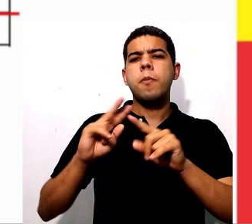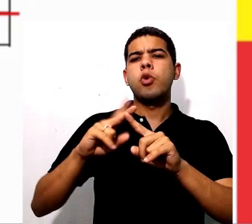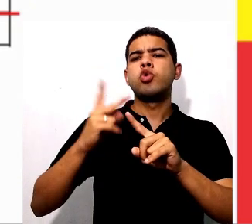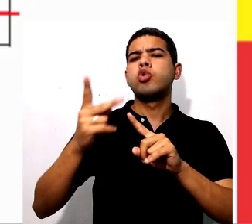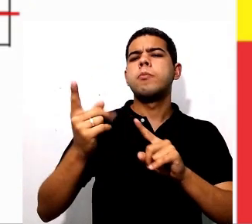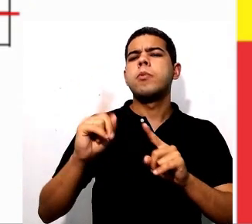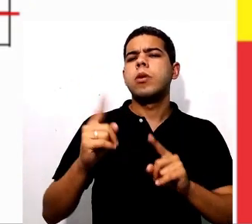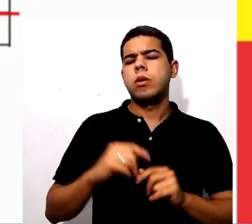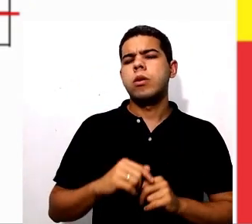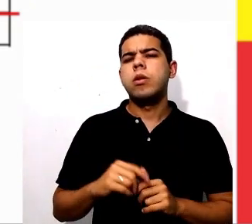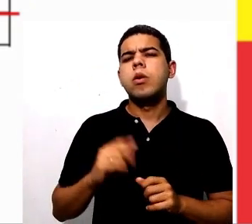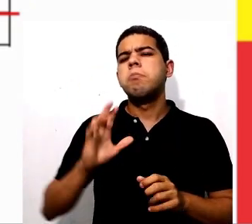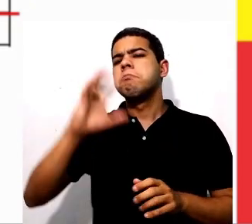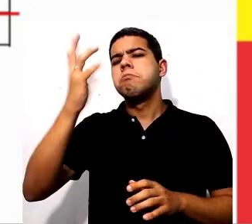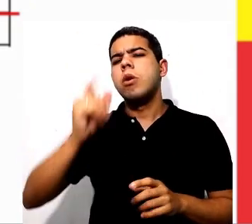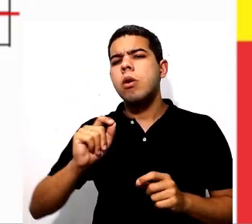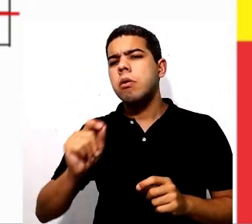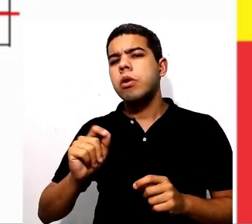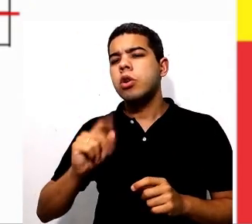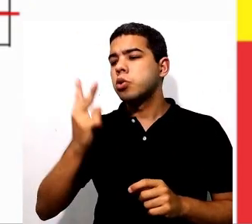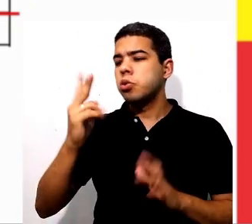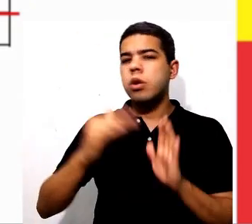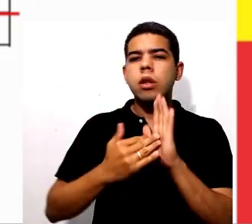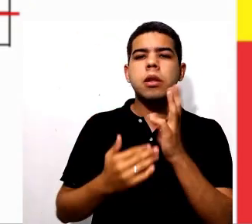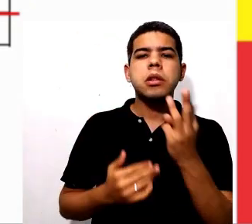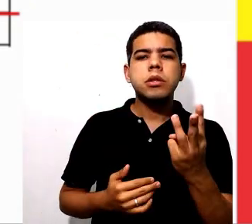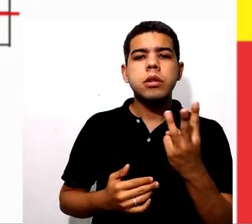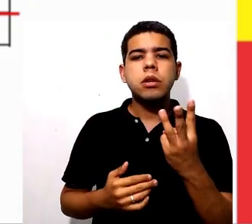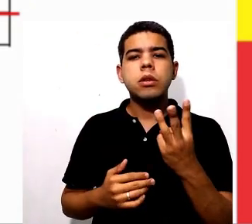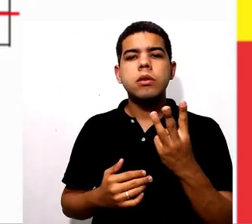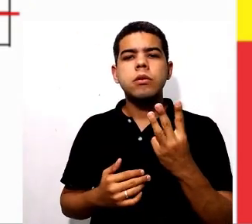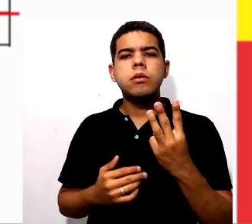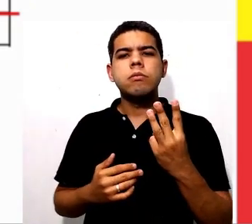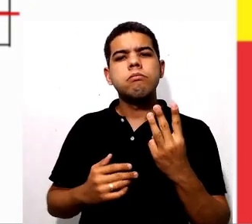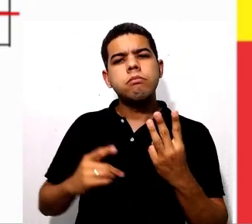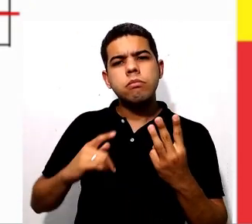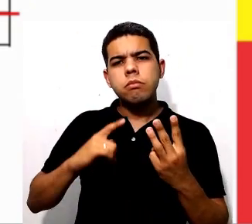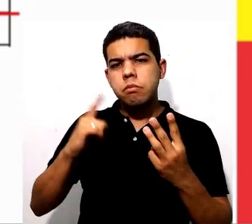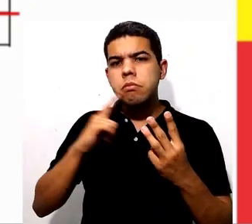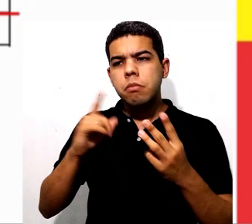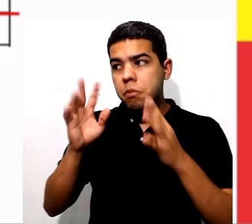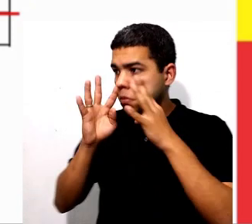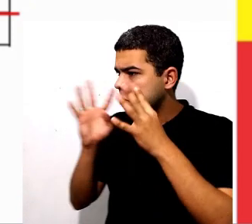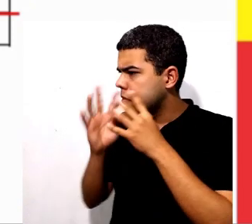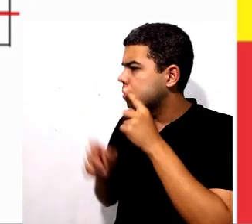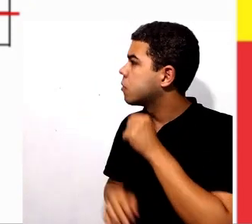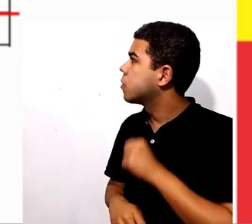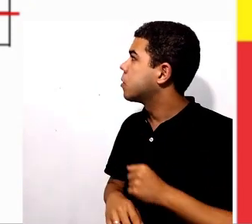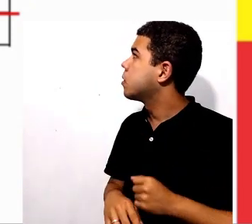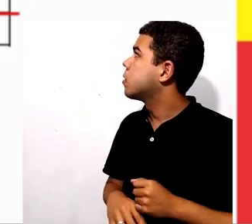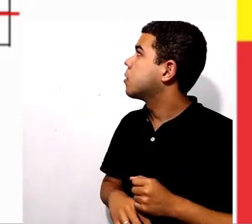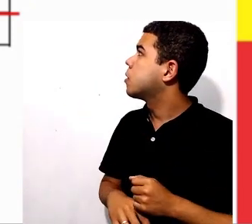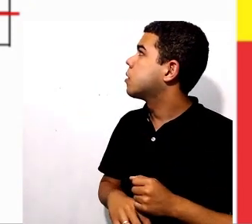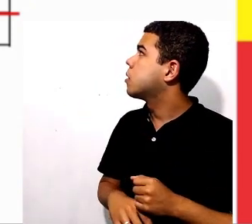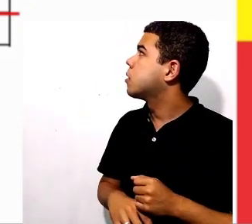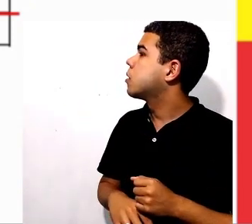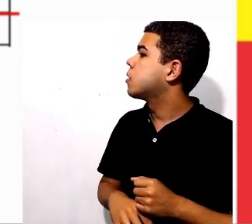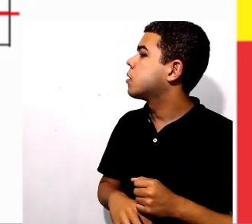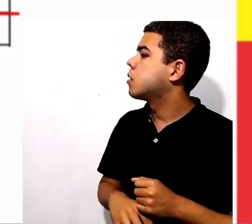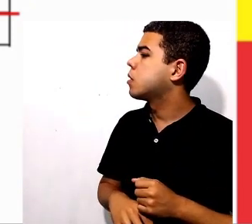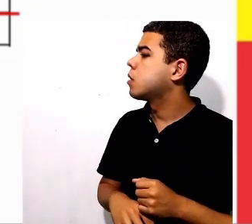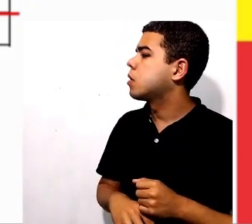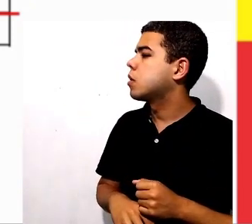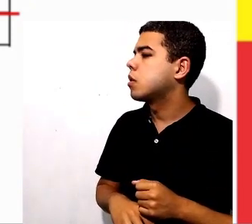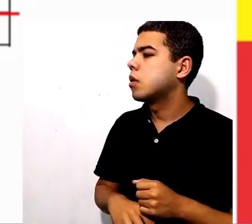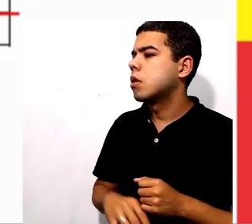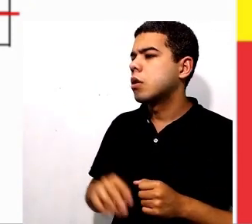que é 1,5. Então, ó, é 1 vezes e meio o valor 2. Então, ó, 2 vezes 1,5, 3. Então, todos os outros